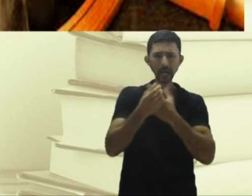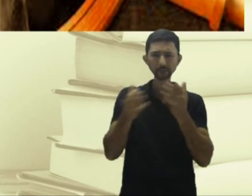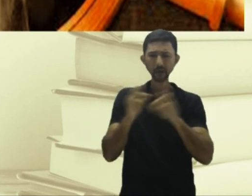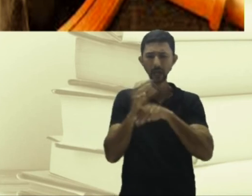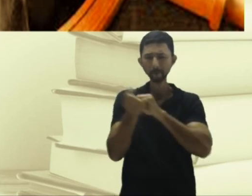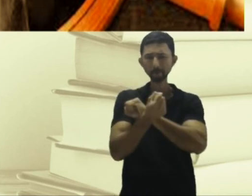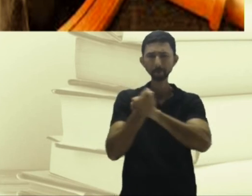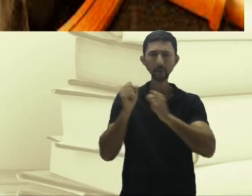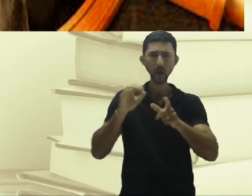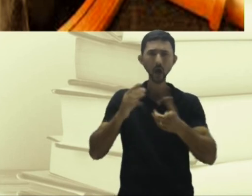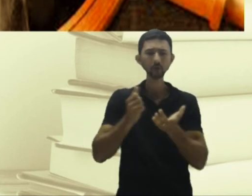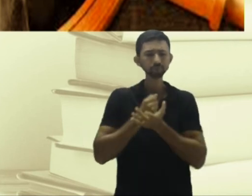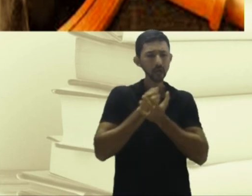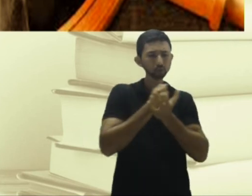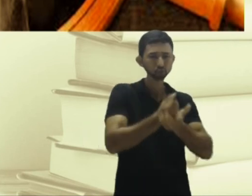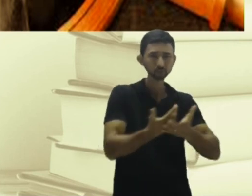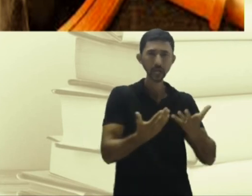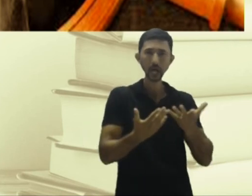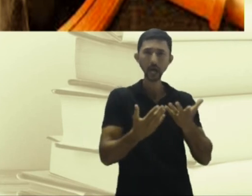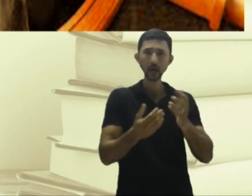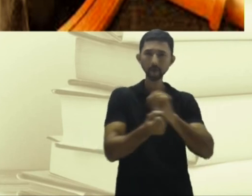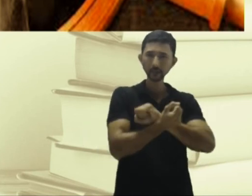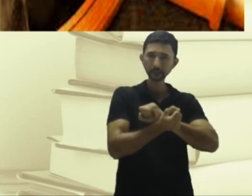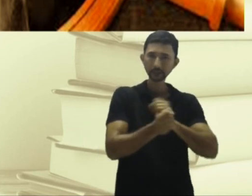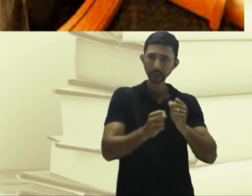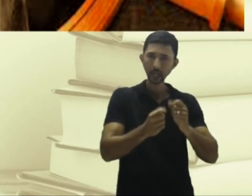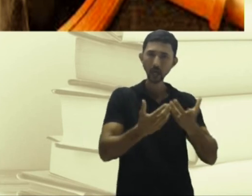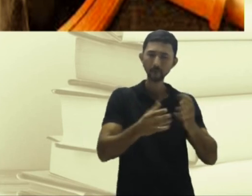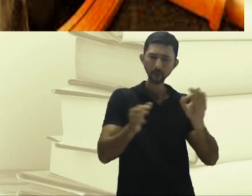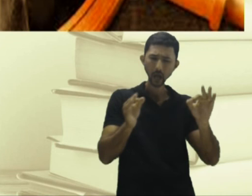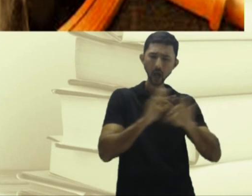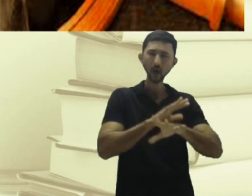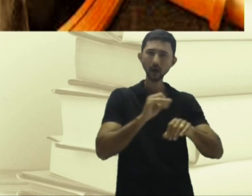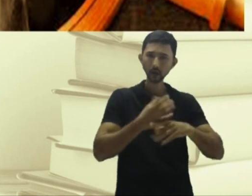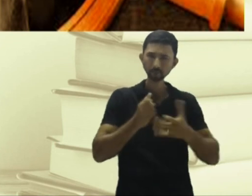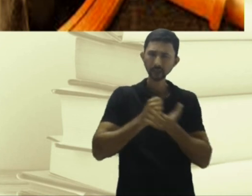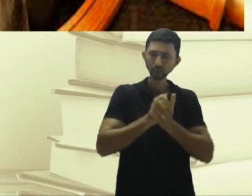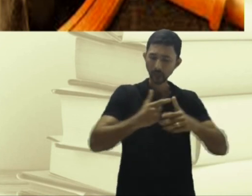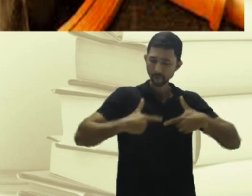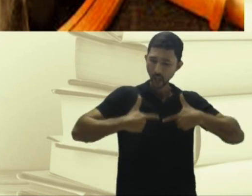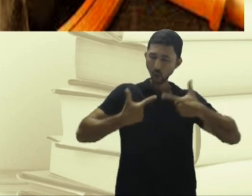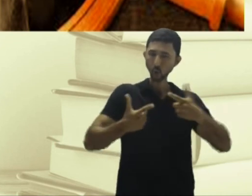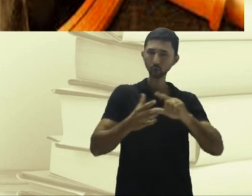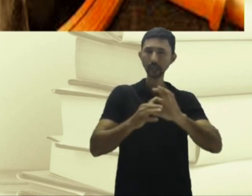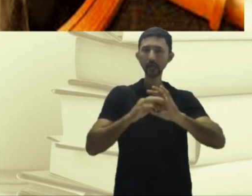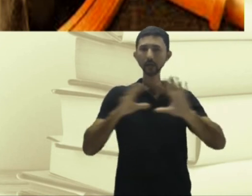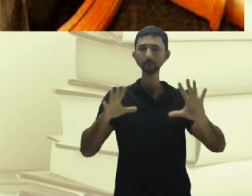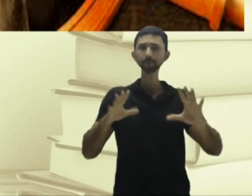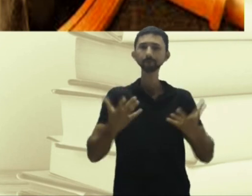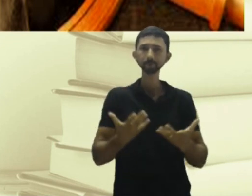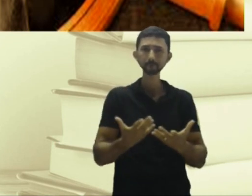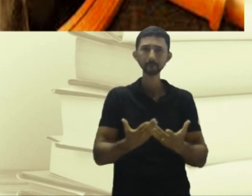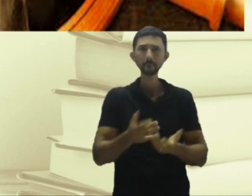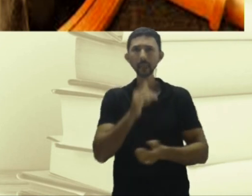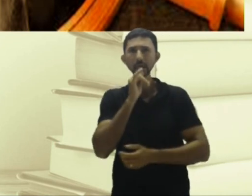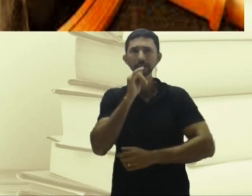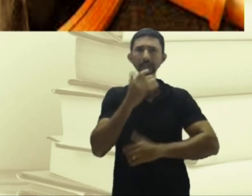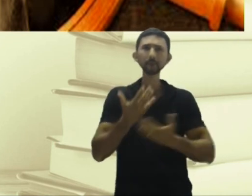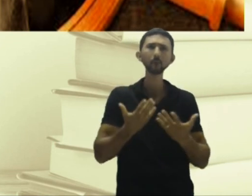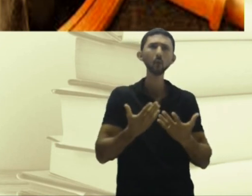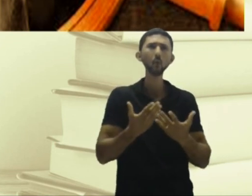abolicionistas que apoiavam os escravos na sua luta pela liberdade. Nós podemos citar